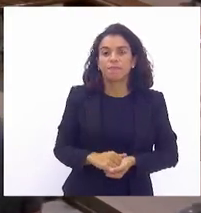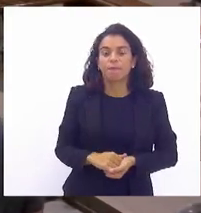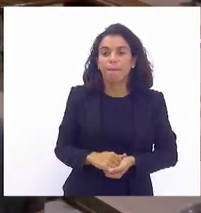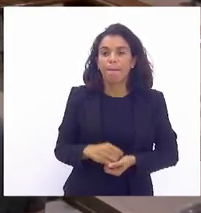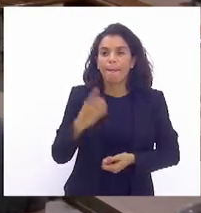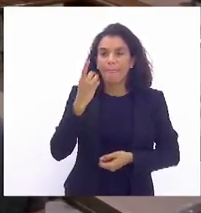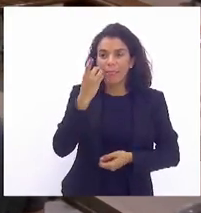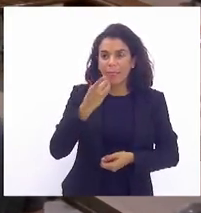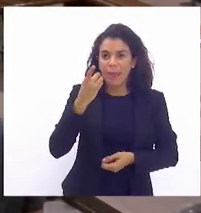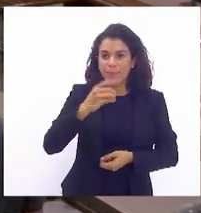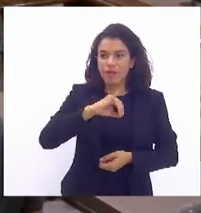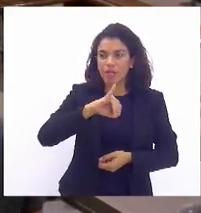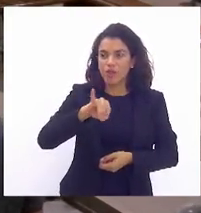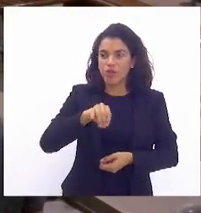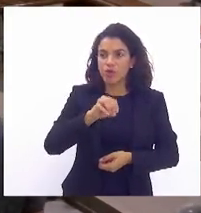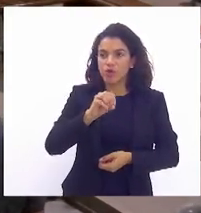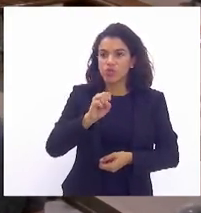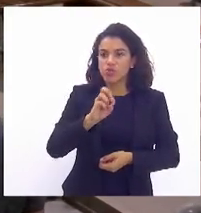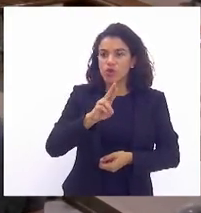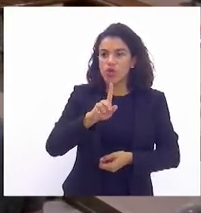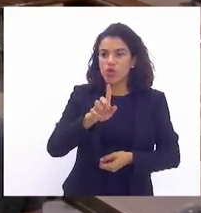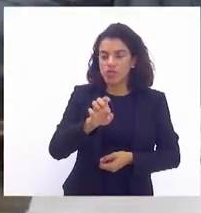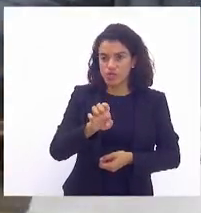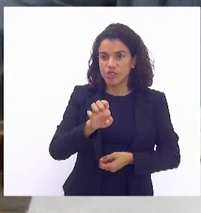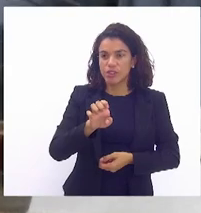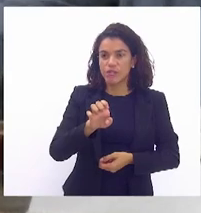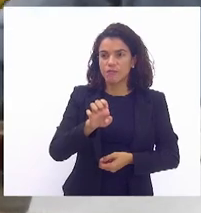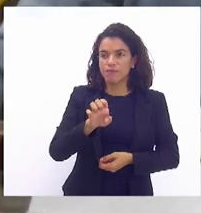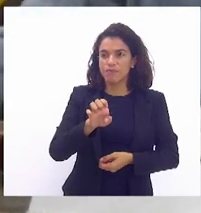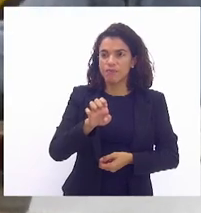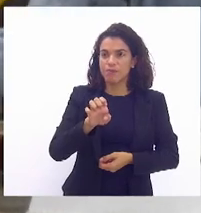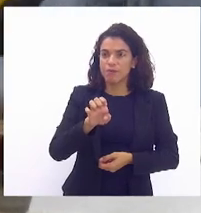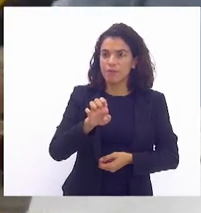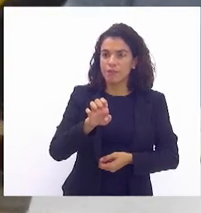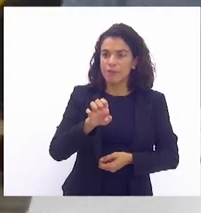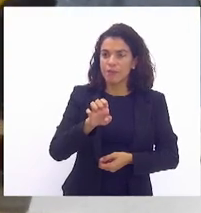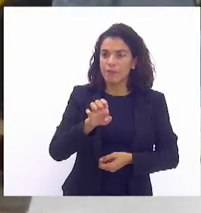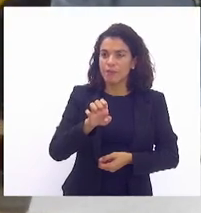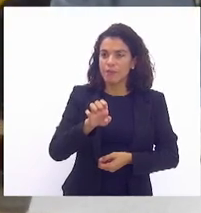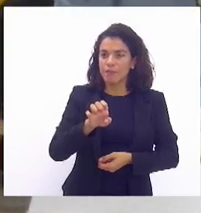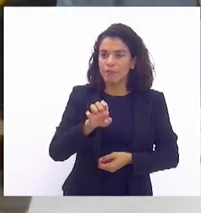Deputado Jorge Felipe, presidente da Comissão do Meio Ambiente. Jorge, por favor.